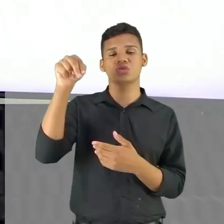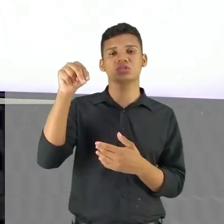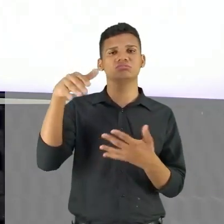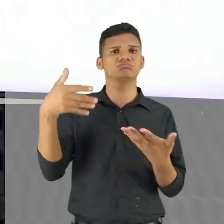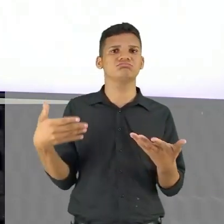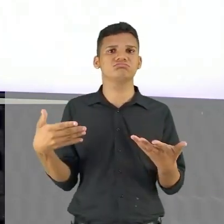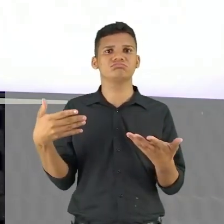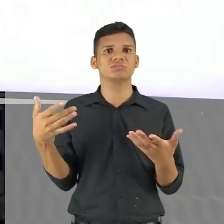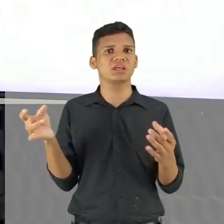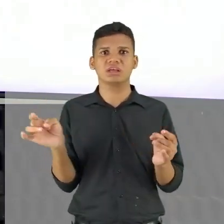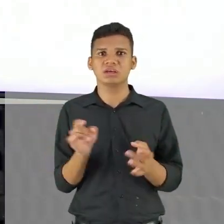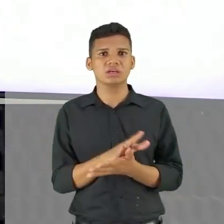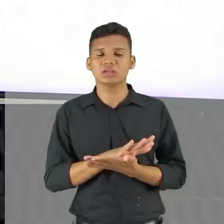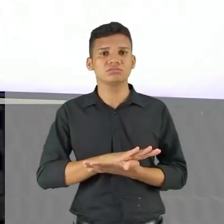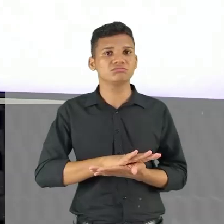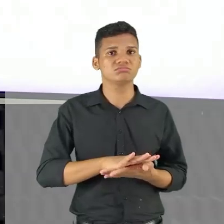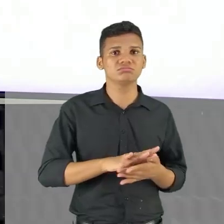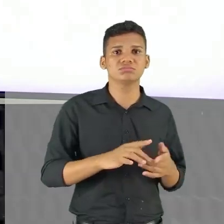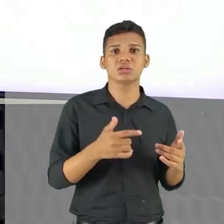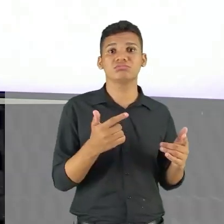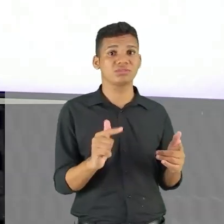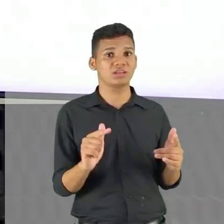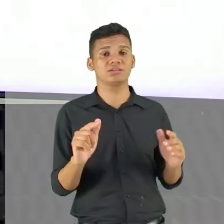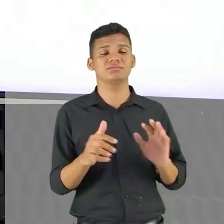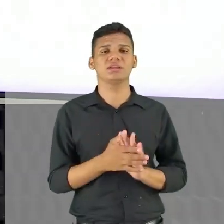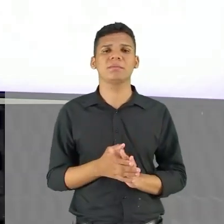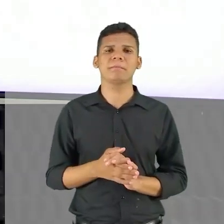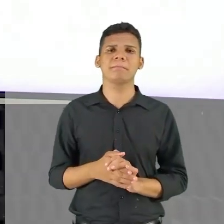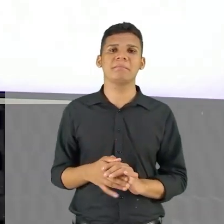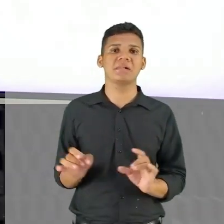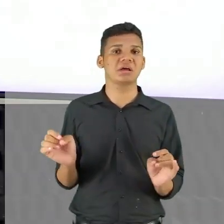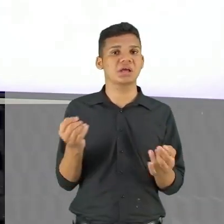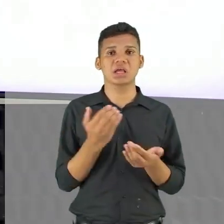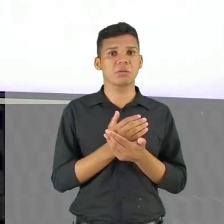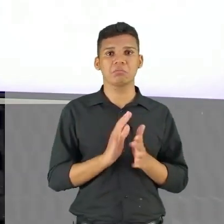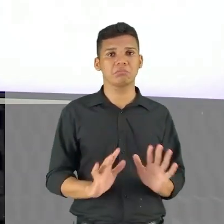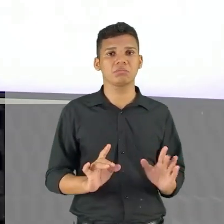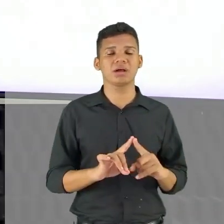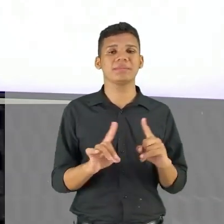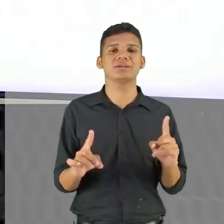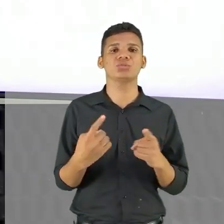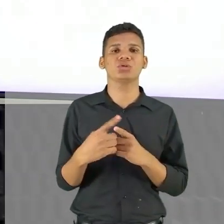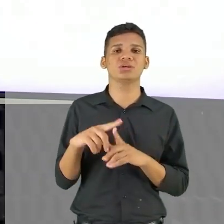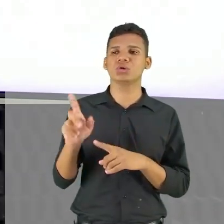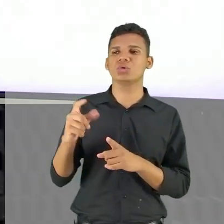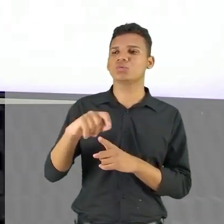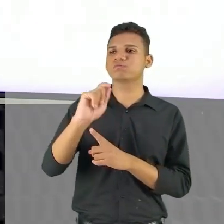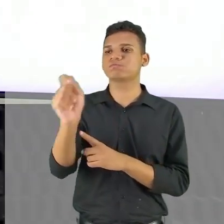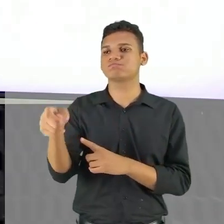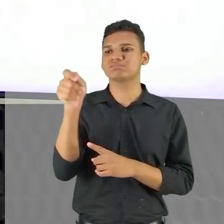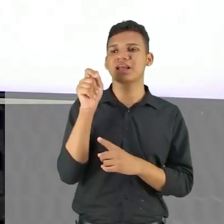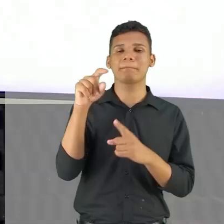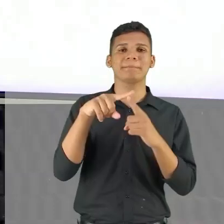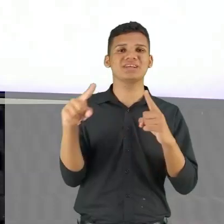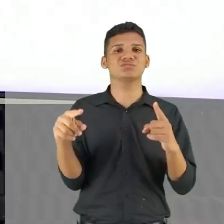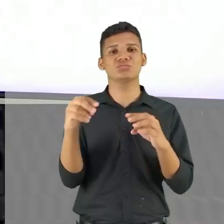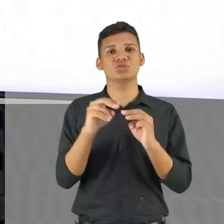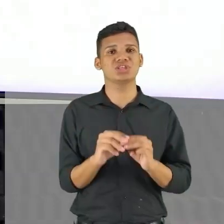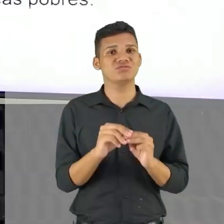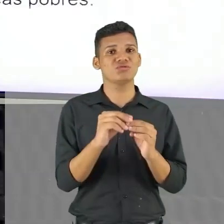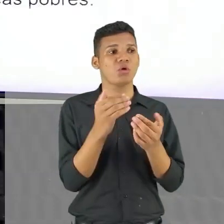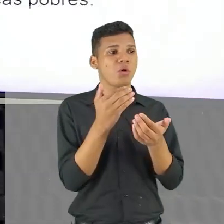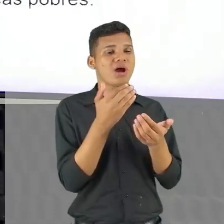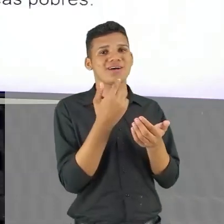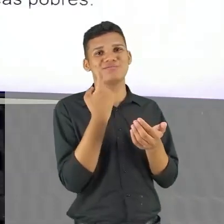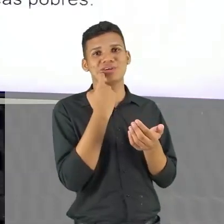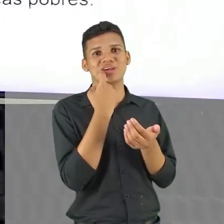Cessaram. Acabaram. Por que a pesca está aqui inaugurando um novo momento, o momento da extinção? Porque a